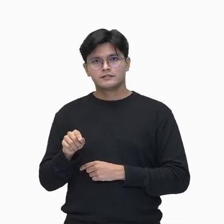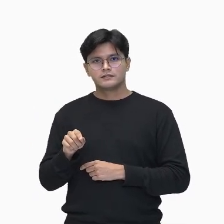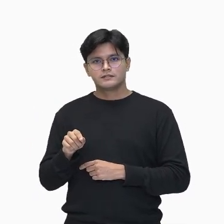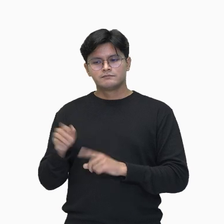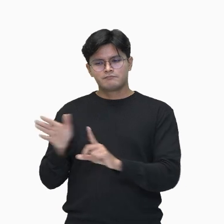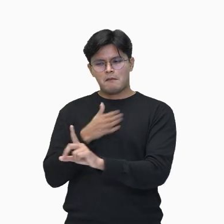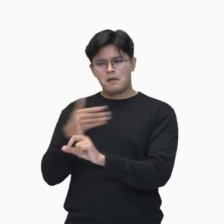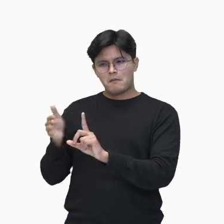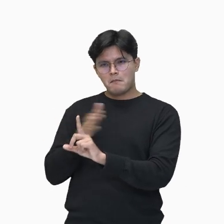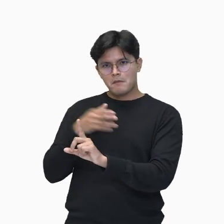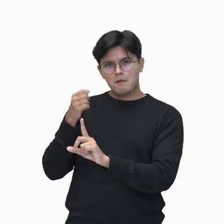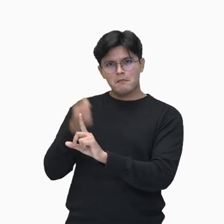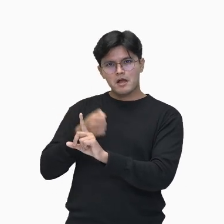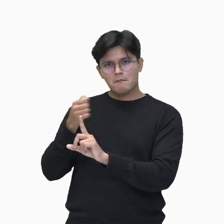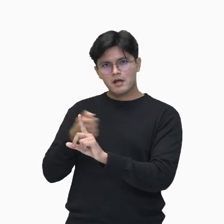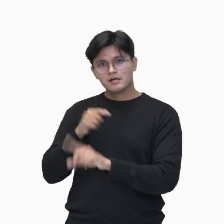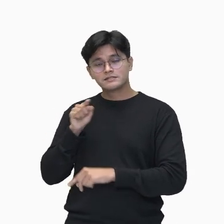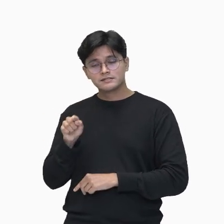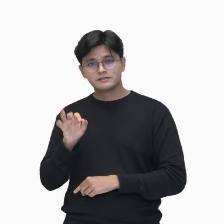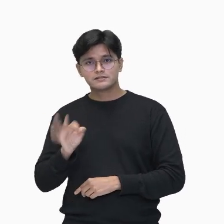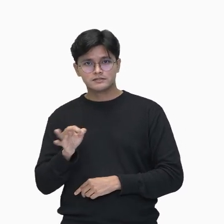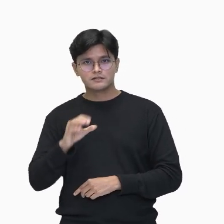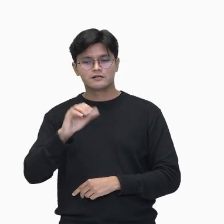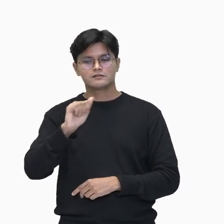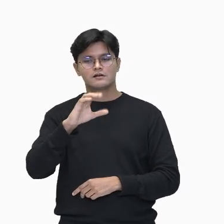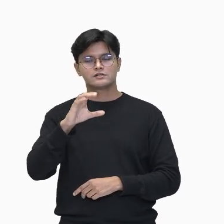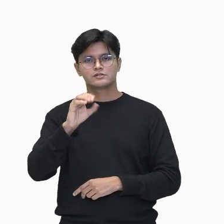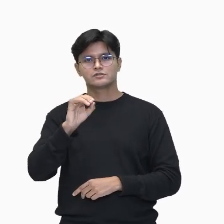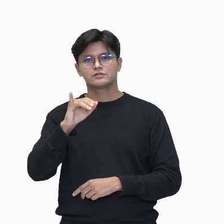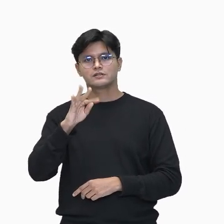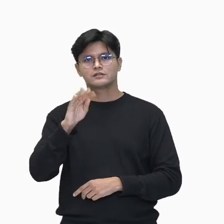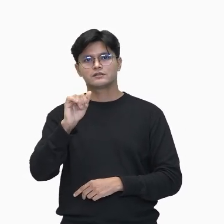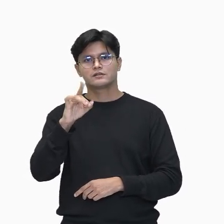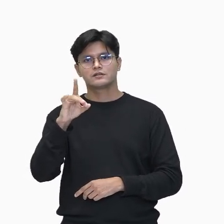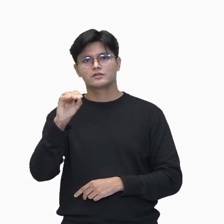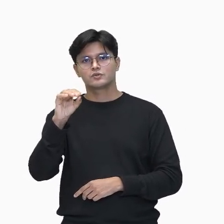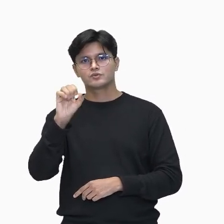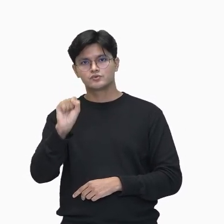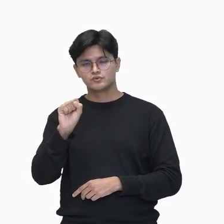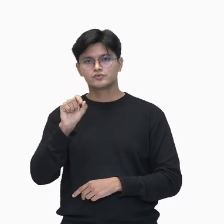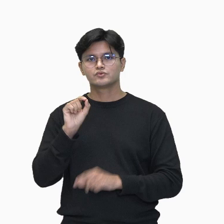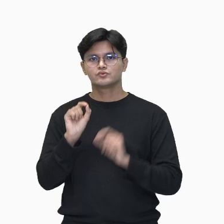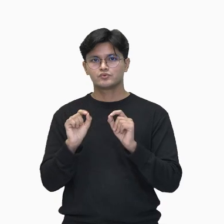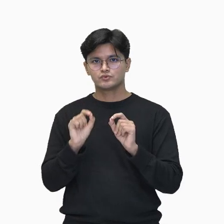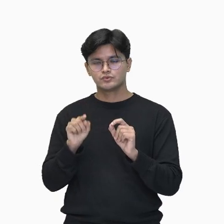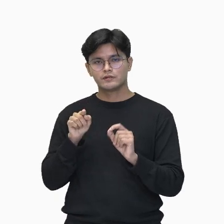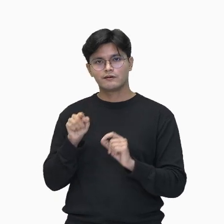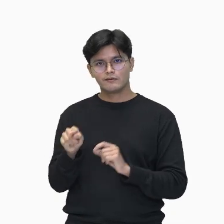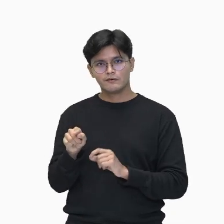pra gente né compreender que açoitados é abrigados homiziados